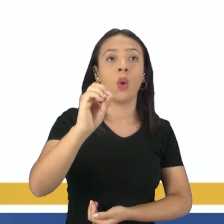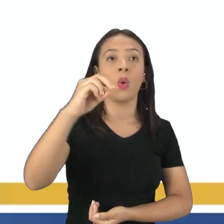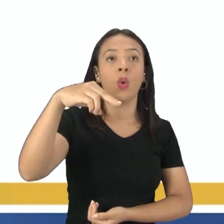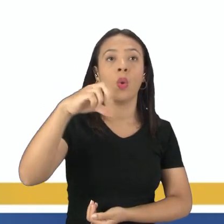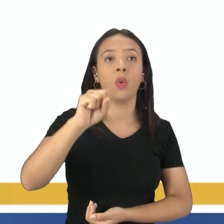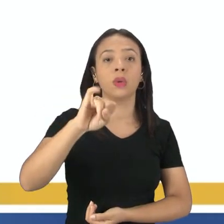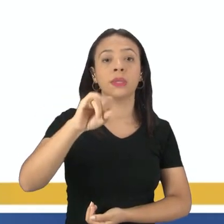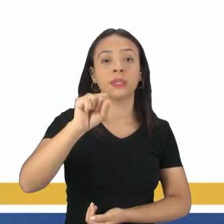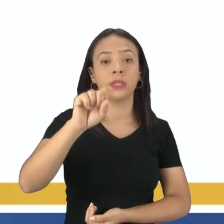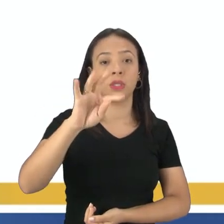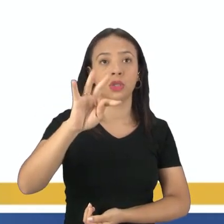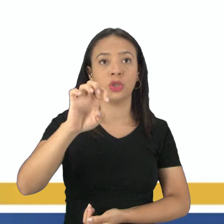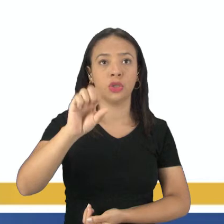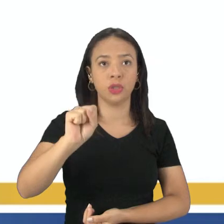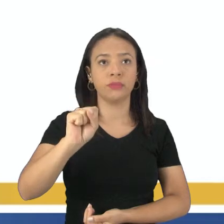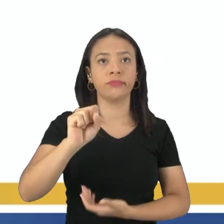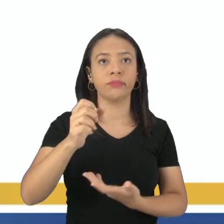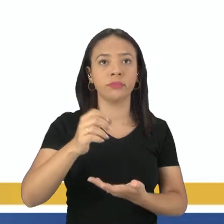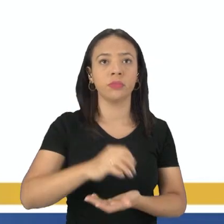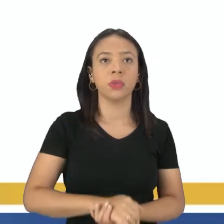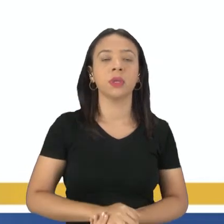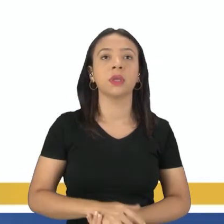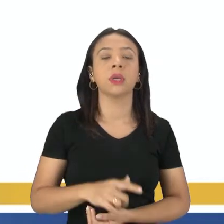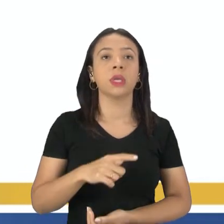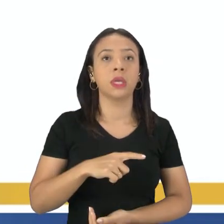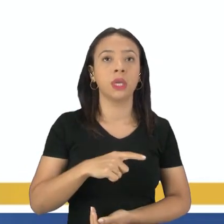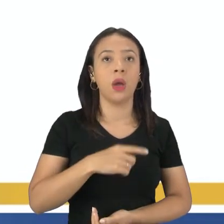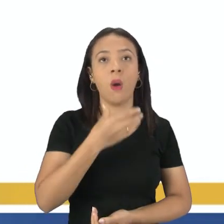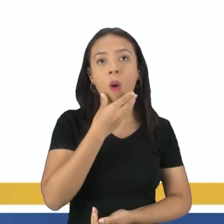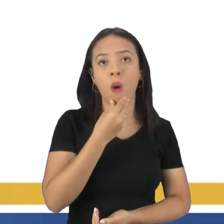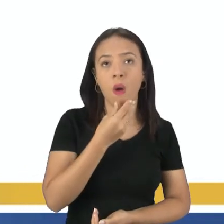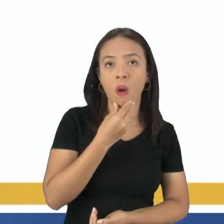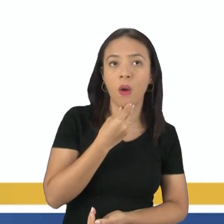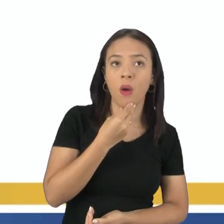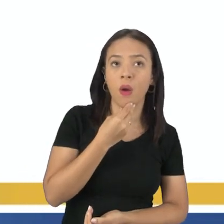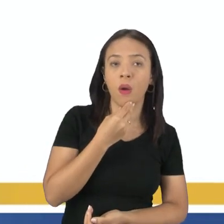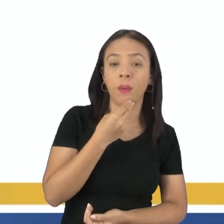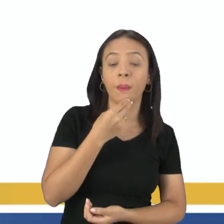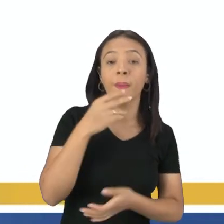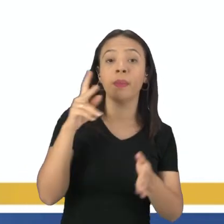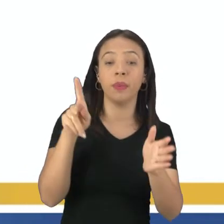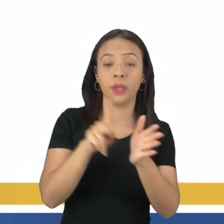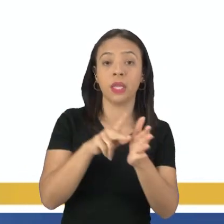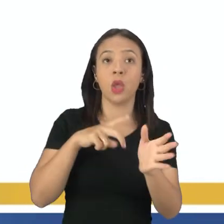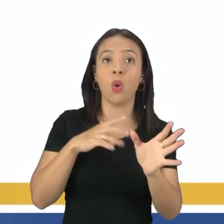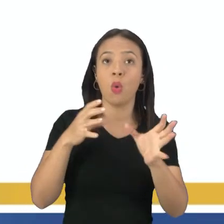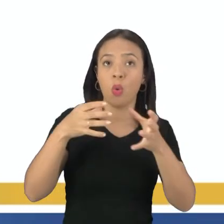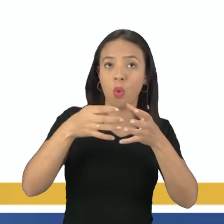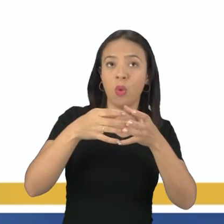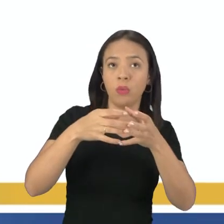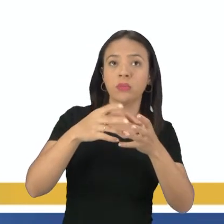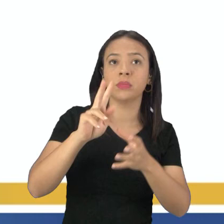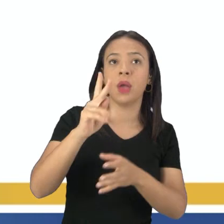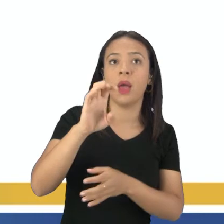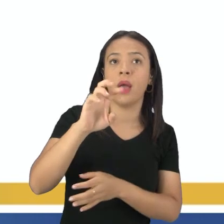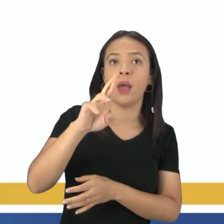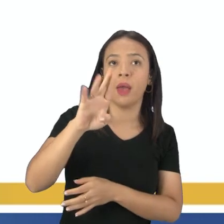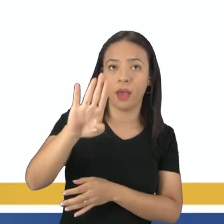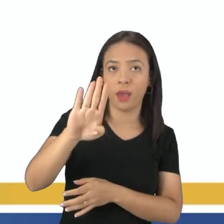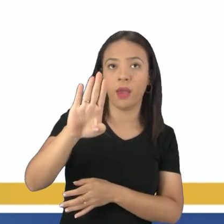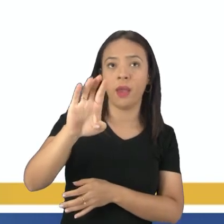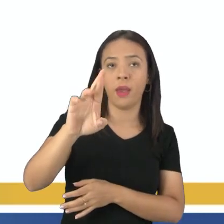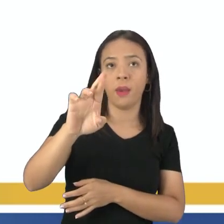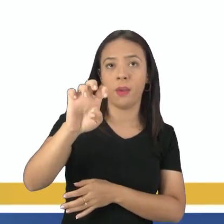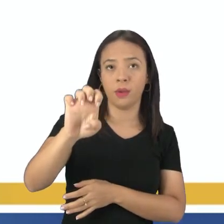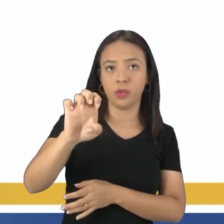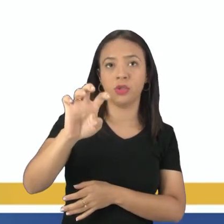of Herbert Viana, Bi Ribeiro e João Baroni. Ela é composta por Herbert Viana, Bi Ribeiro e